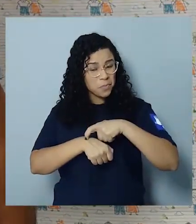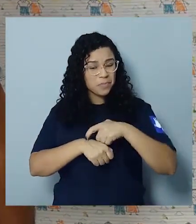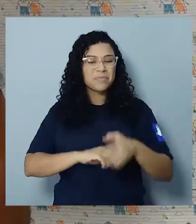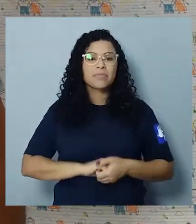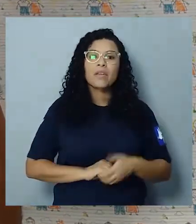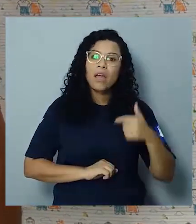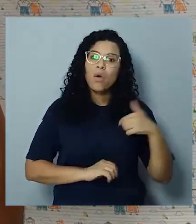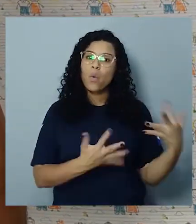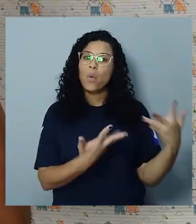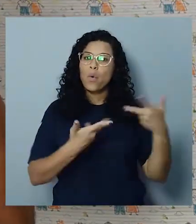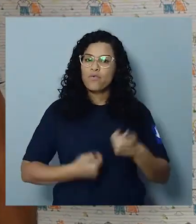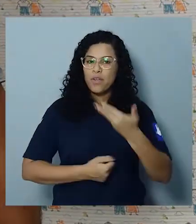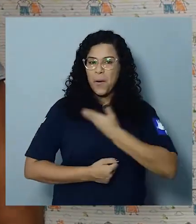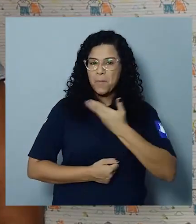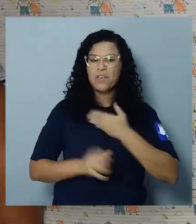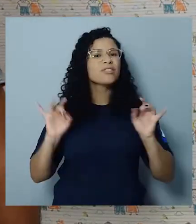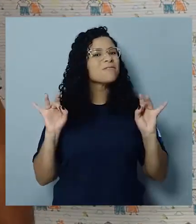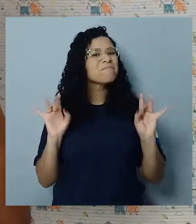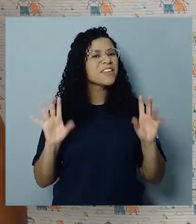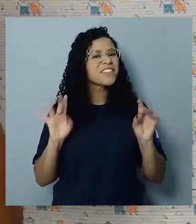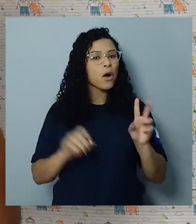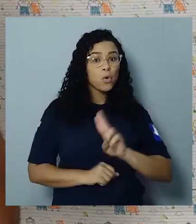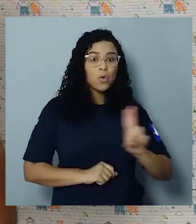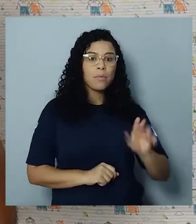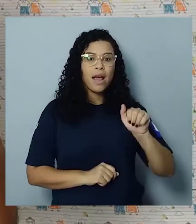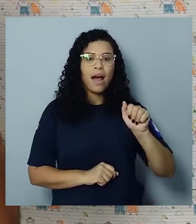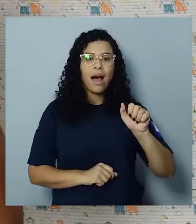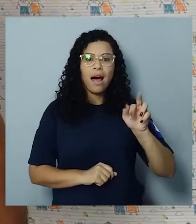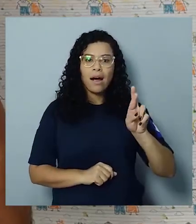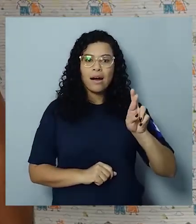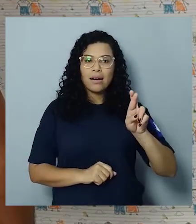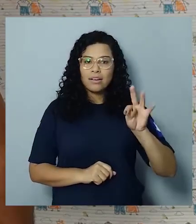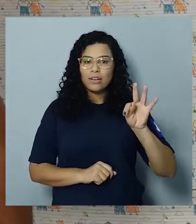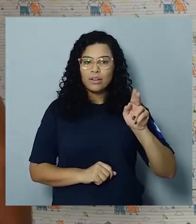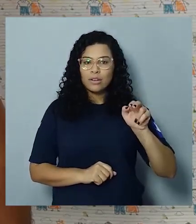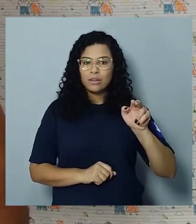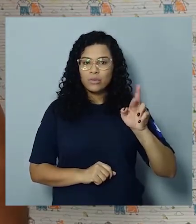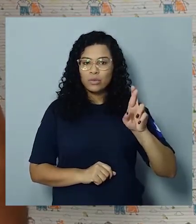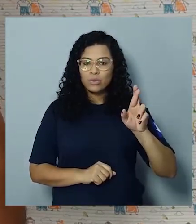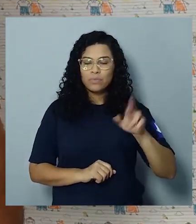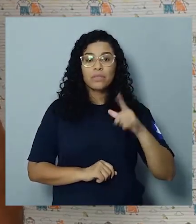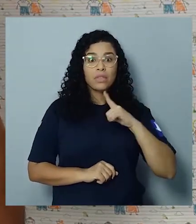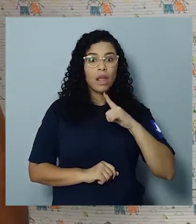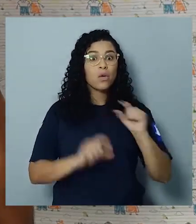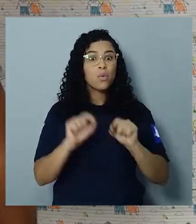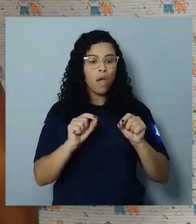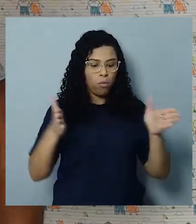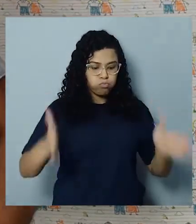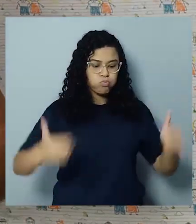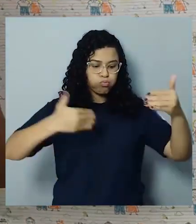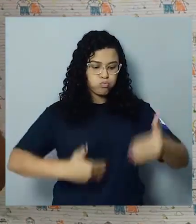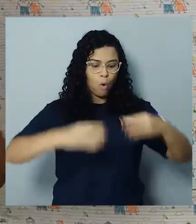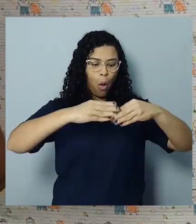eu convidei um amigo muito especial o nome dele é Arthur e ele tem um